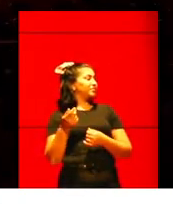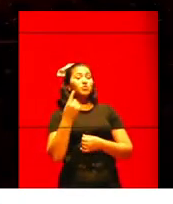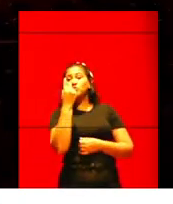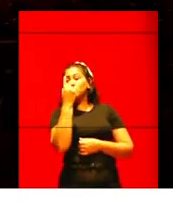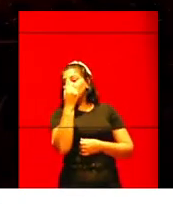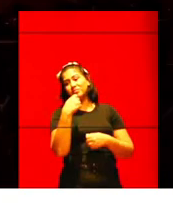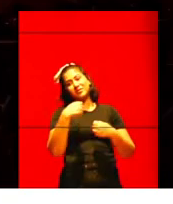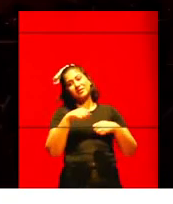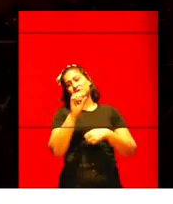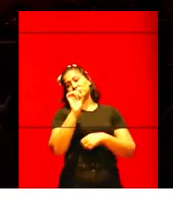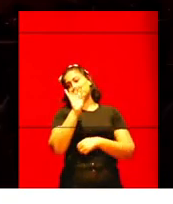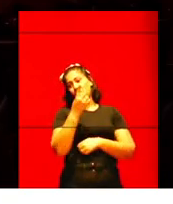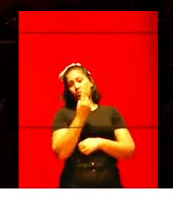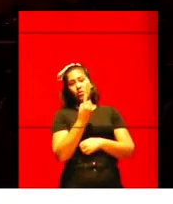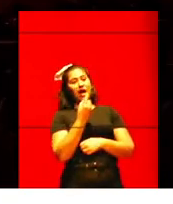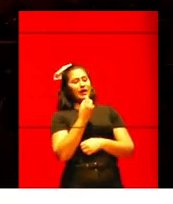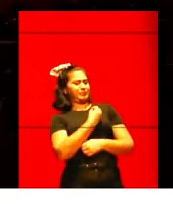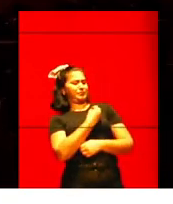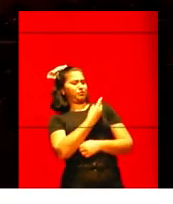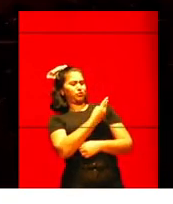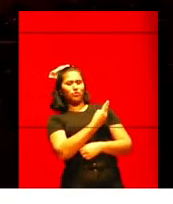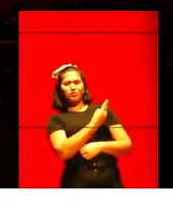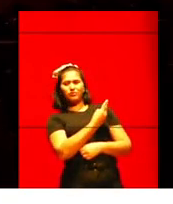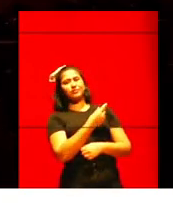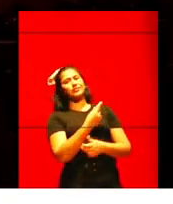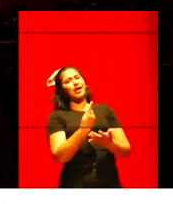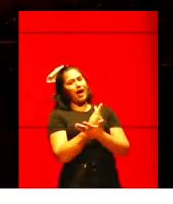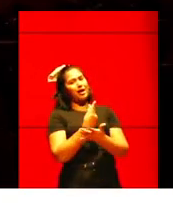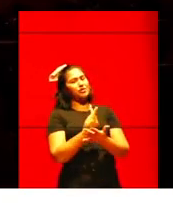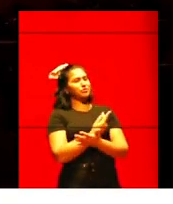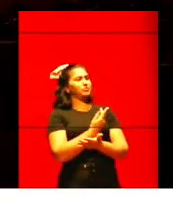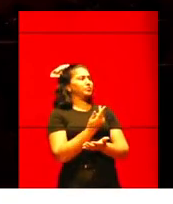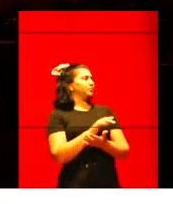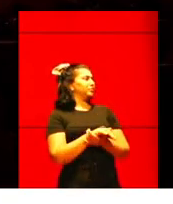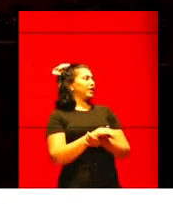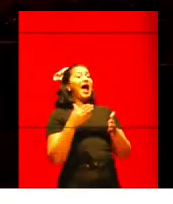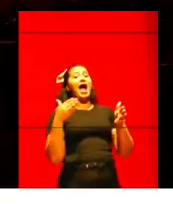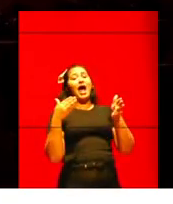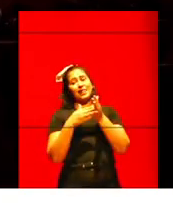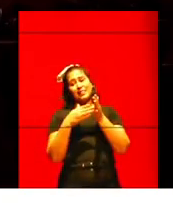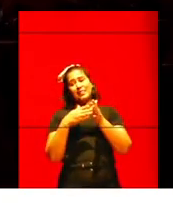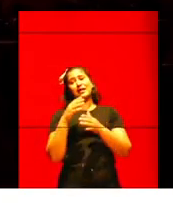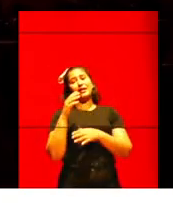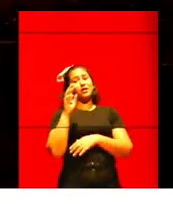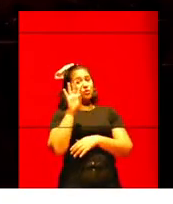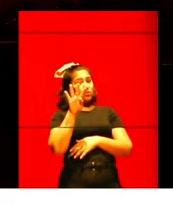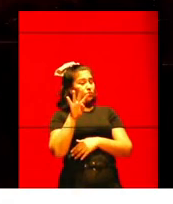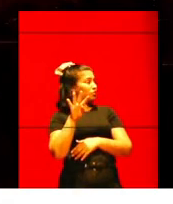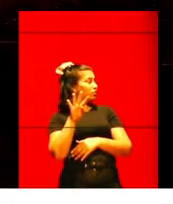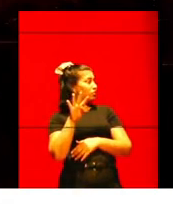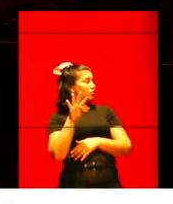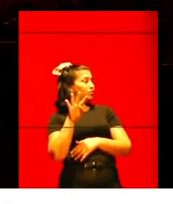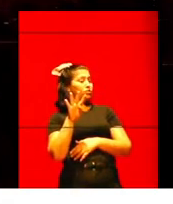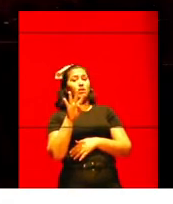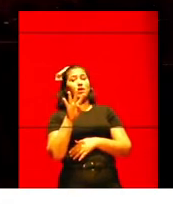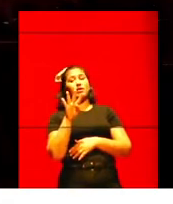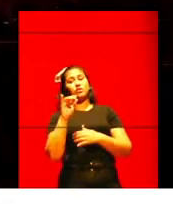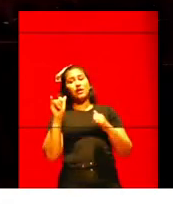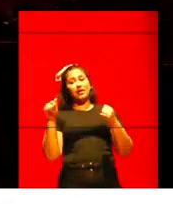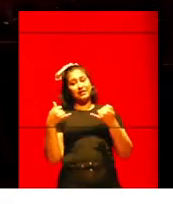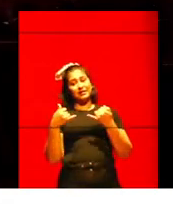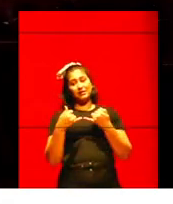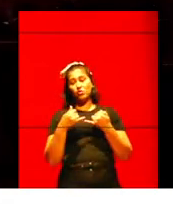Só um. E tem quantos? Então o carbono está fazendo quantas ligações? Não pode. Não